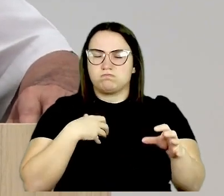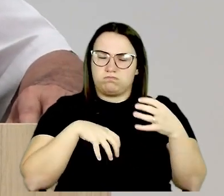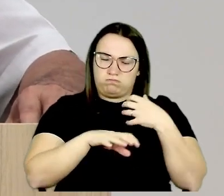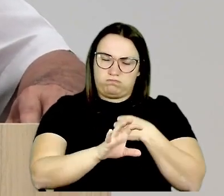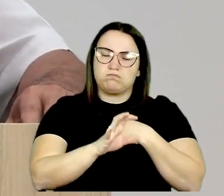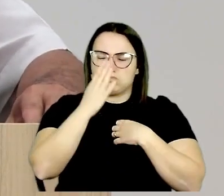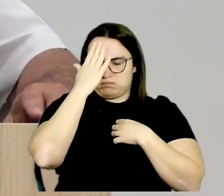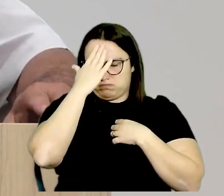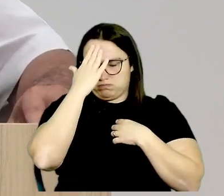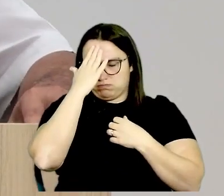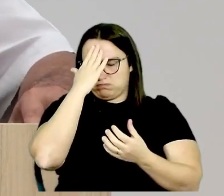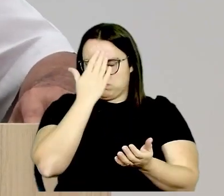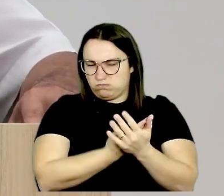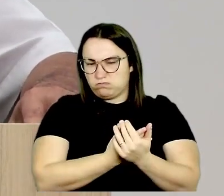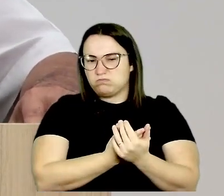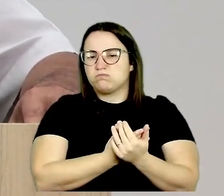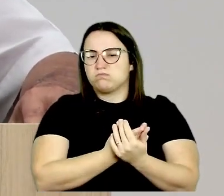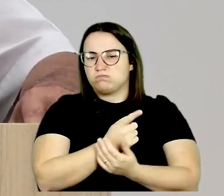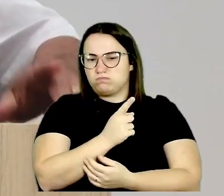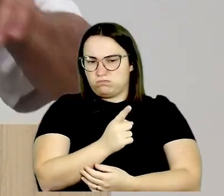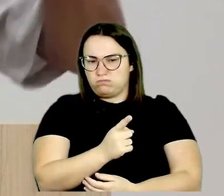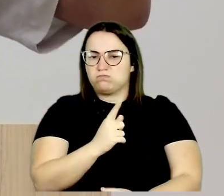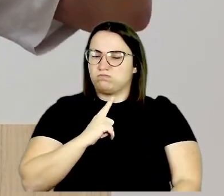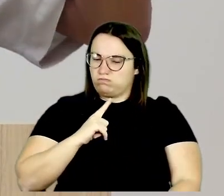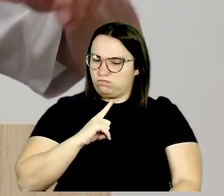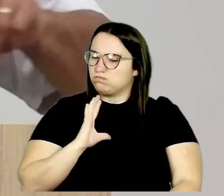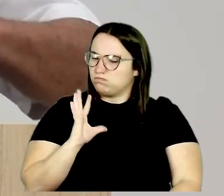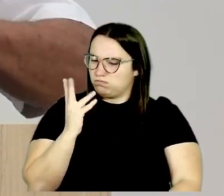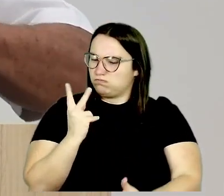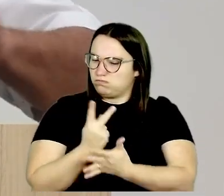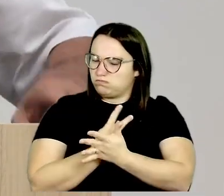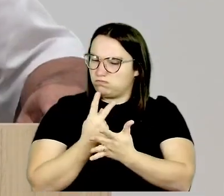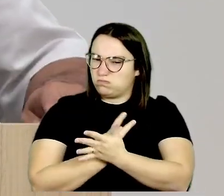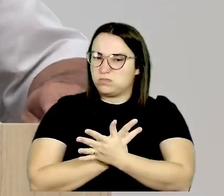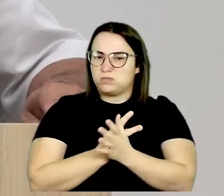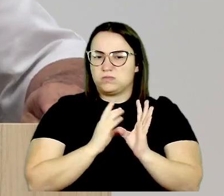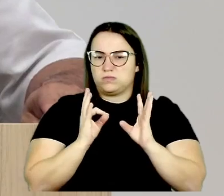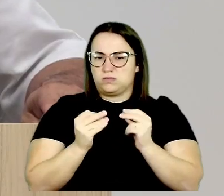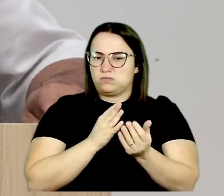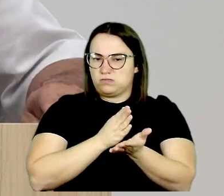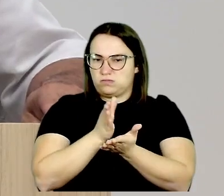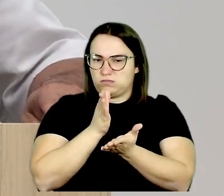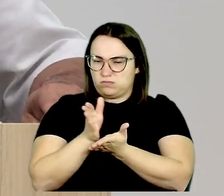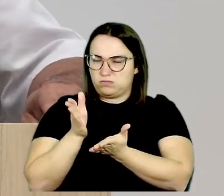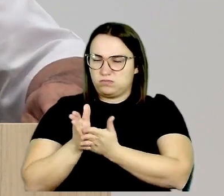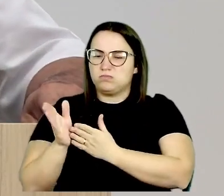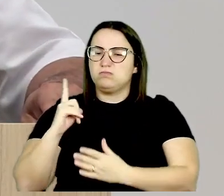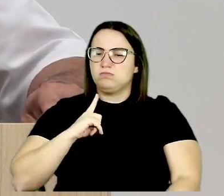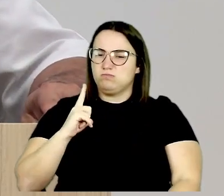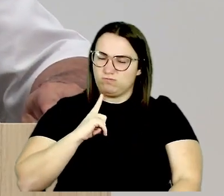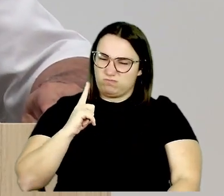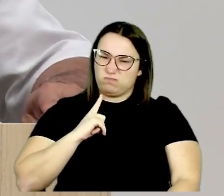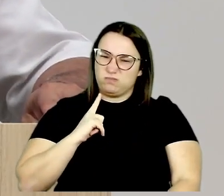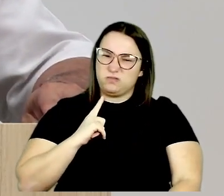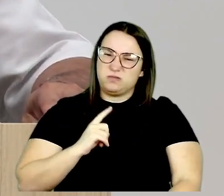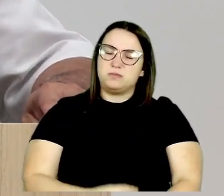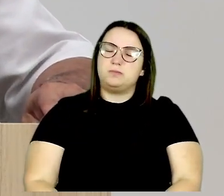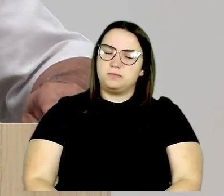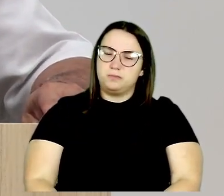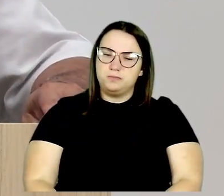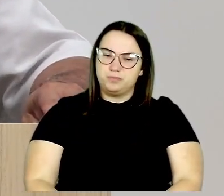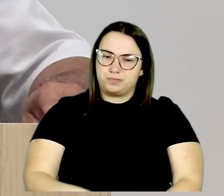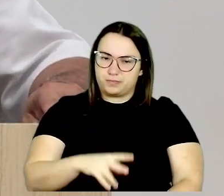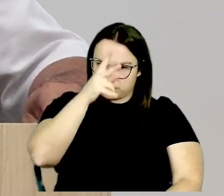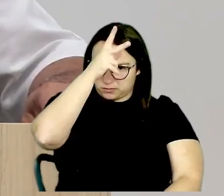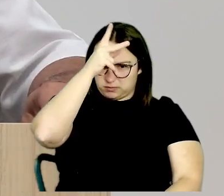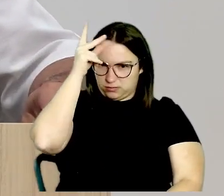Acredito no senhor e acredito que isso também está existindo. Em todos os segmentos da sociedade, já existe. E na prefeitura